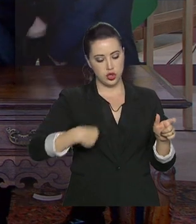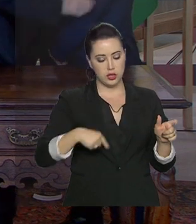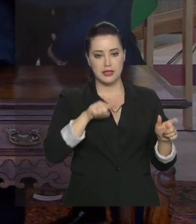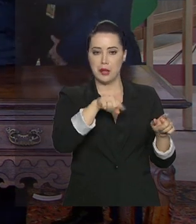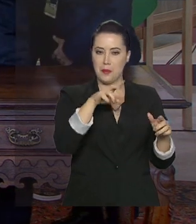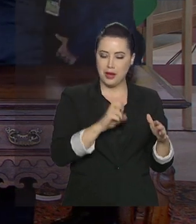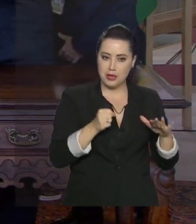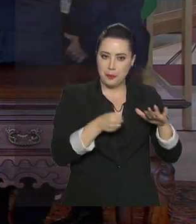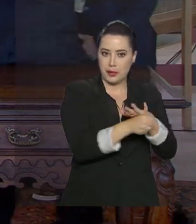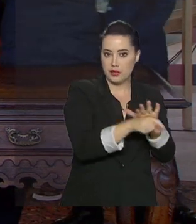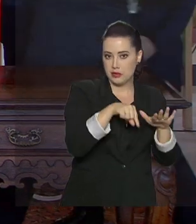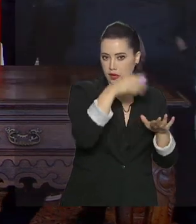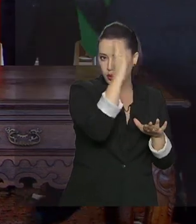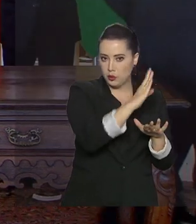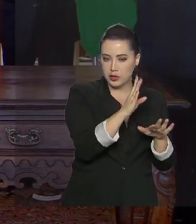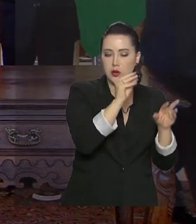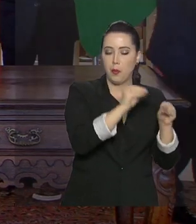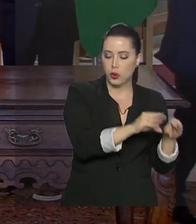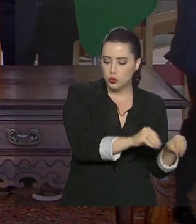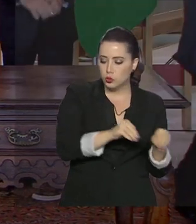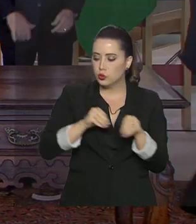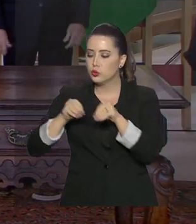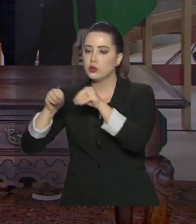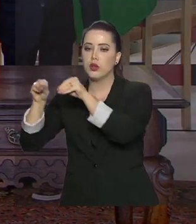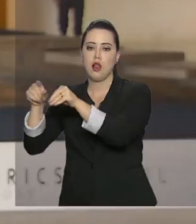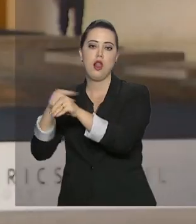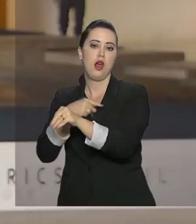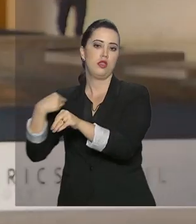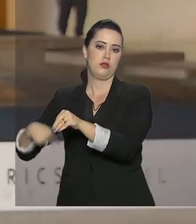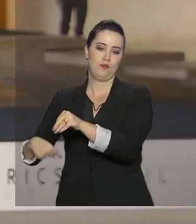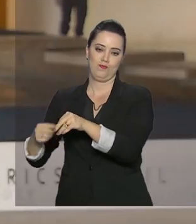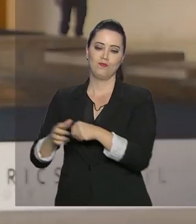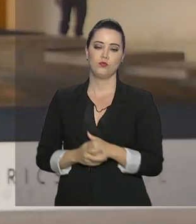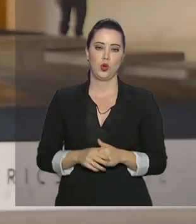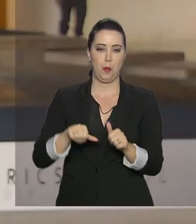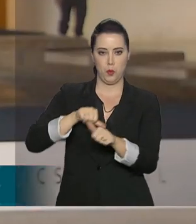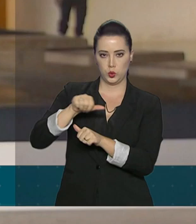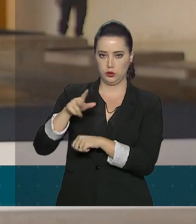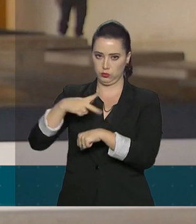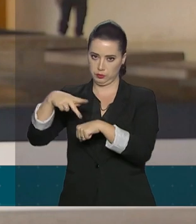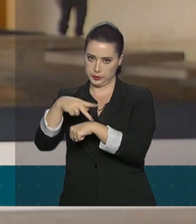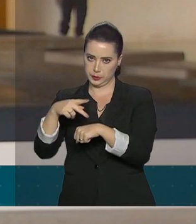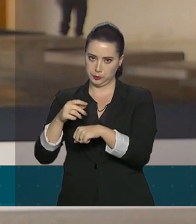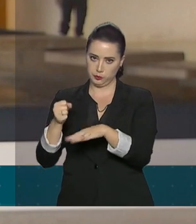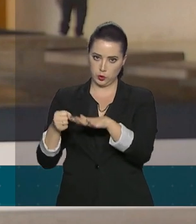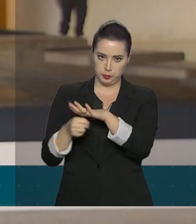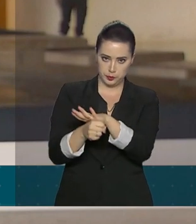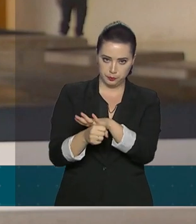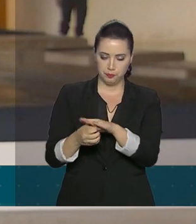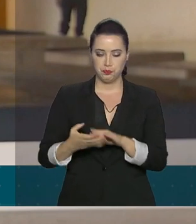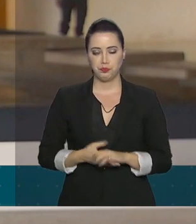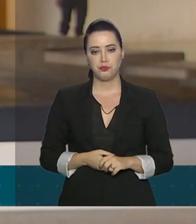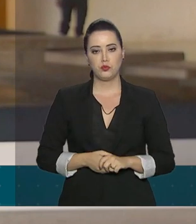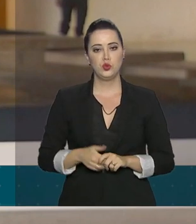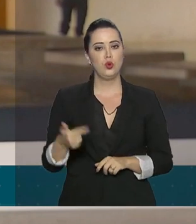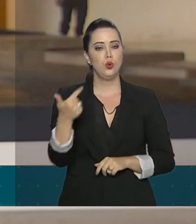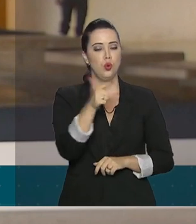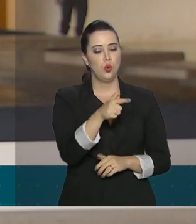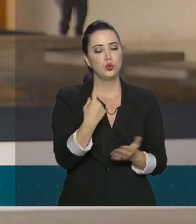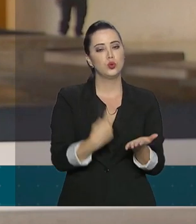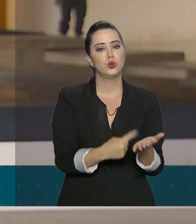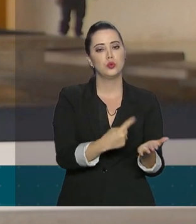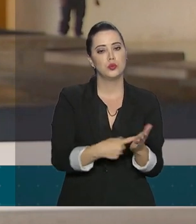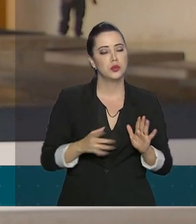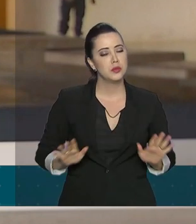pelo judiciário brasileiro lá na china outro acordo fechado nesta quarta-feira incentivar atividades